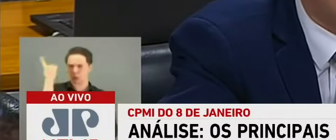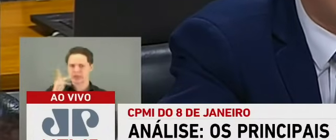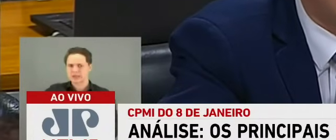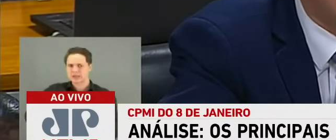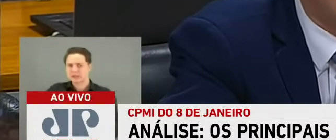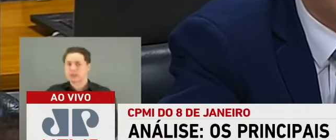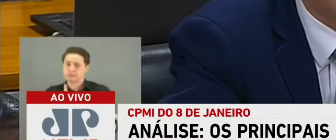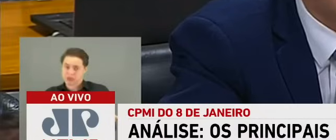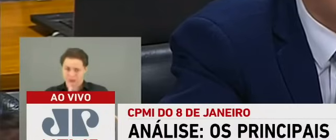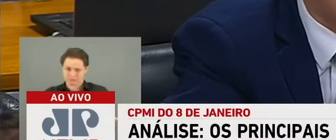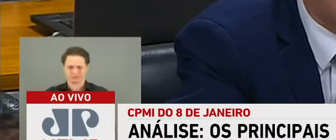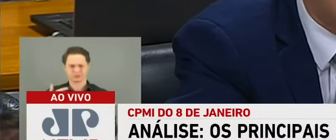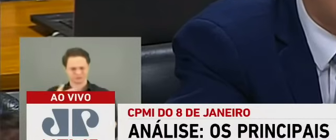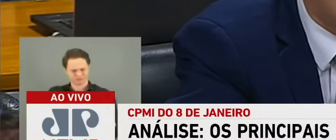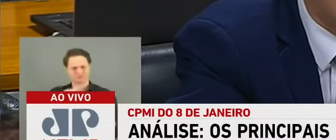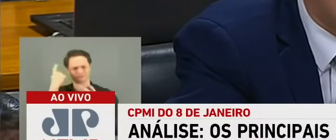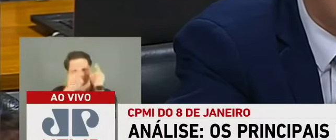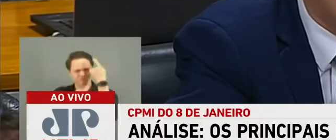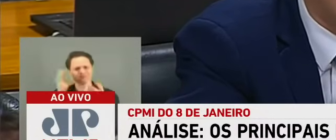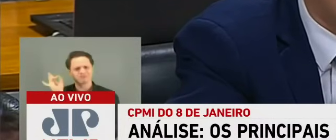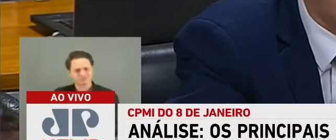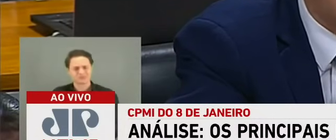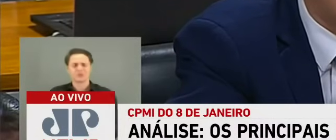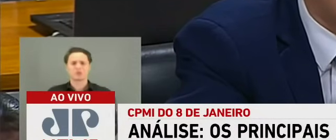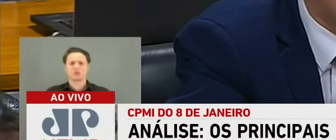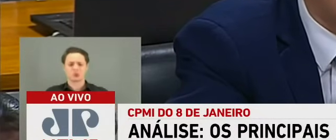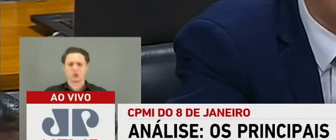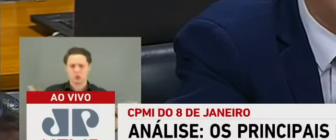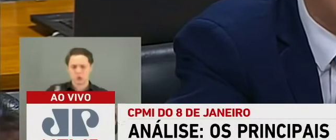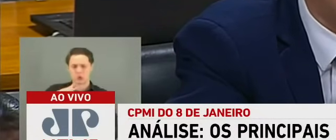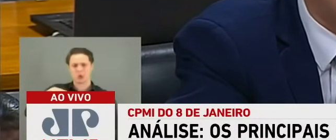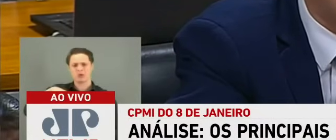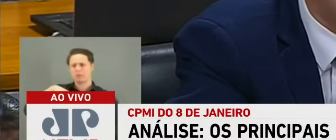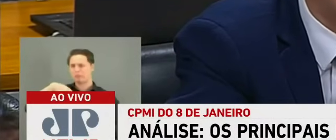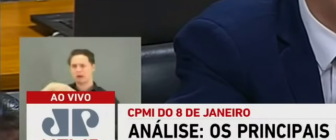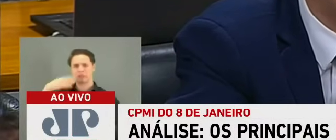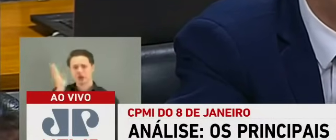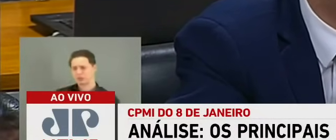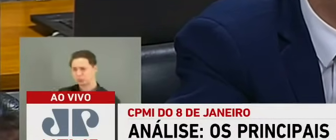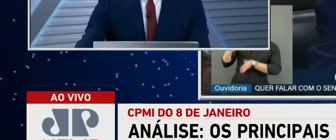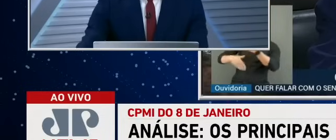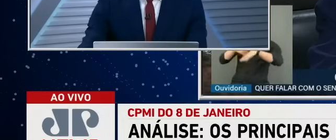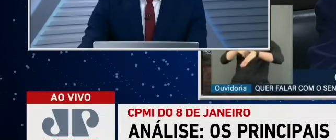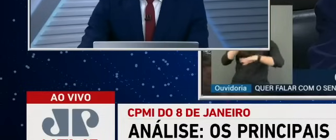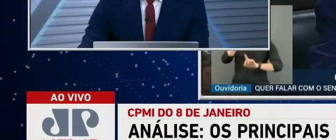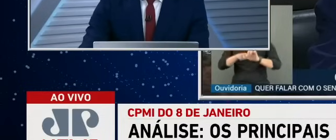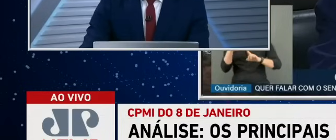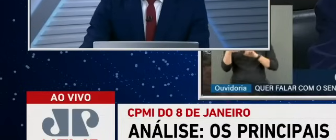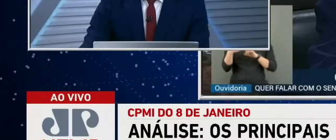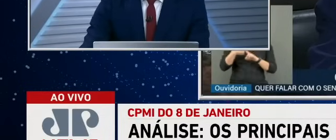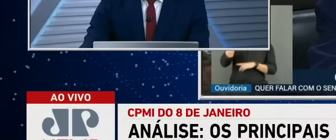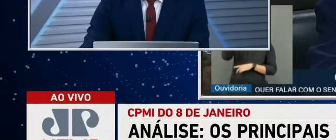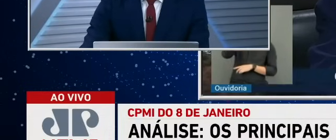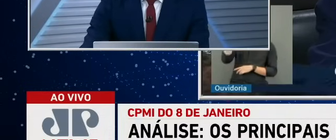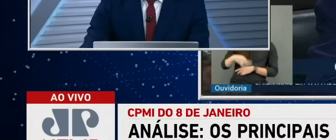tenho muita preocupação, senhor presidente, com os rumos do Brasil nos próximos meses. Não nos próximos anos, porque eu tenho certeza que essa nação vai se endireitar de novo.